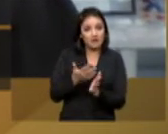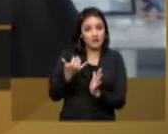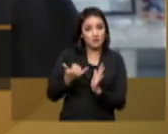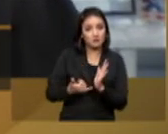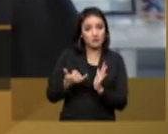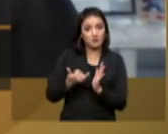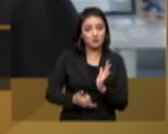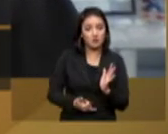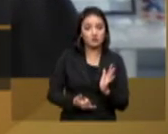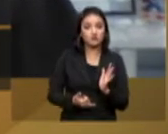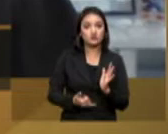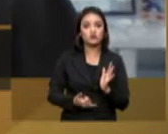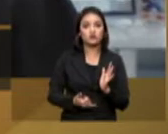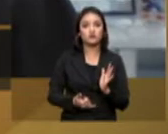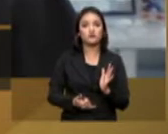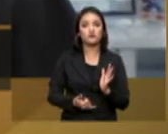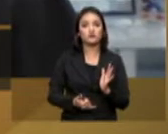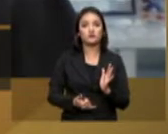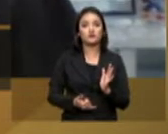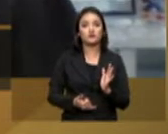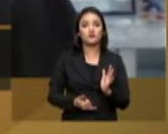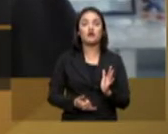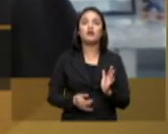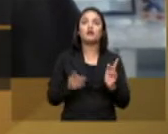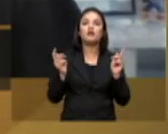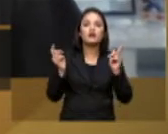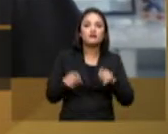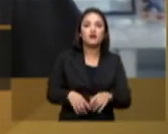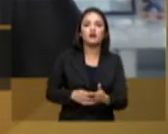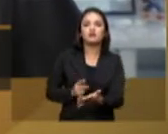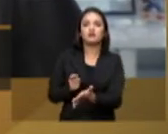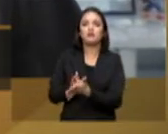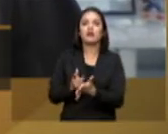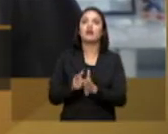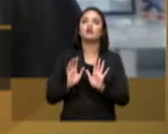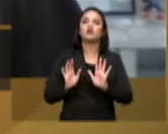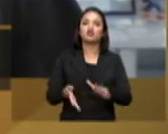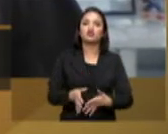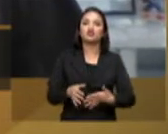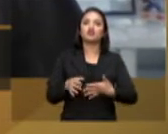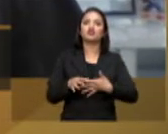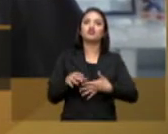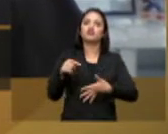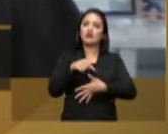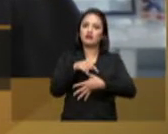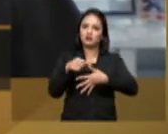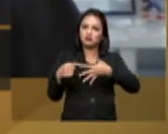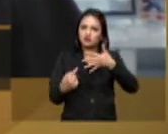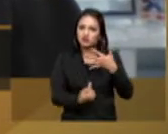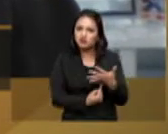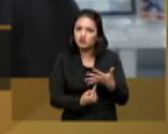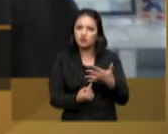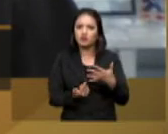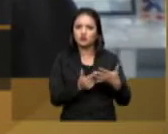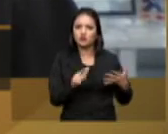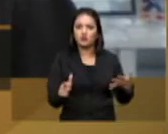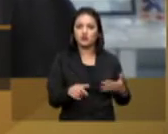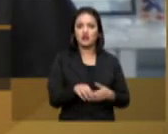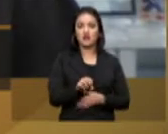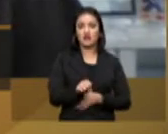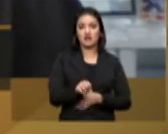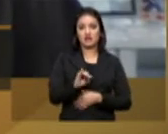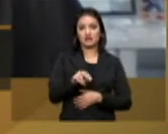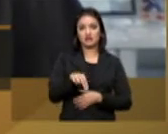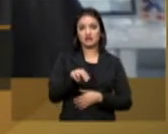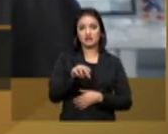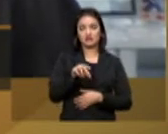do financiamento extrafiscal e, portanto, está dentro desse rol de extrafiscalidade, que é a CID de combustíveis